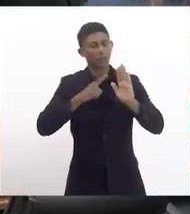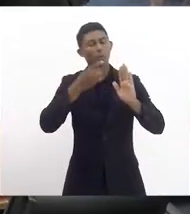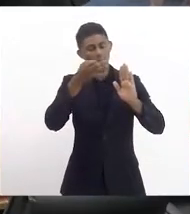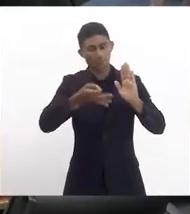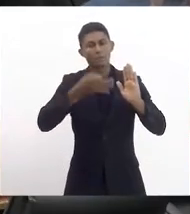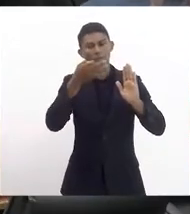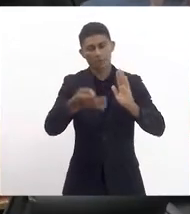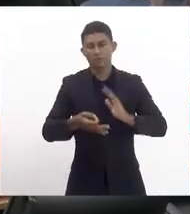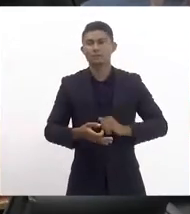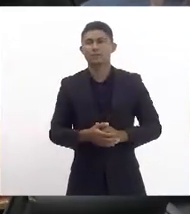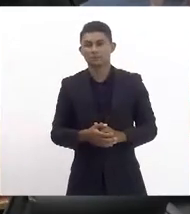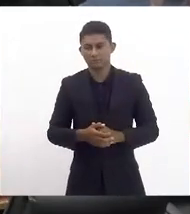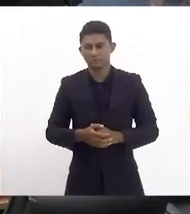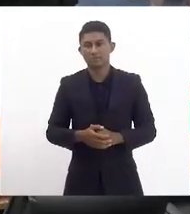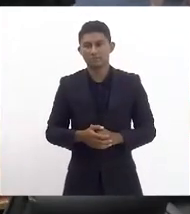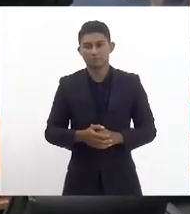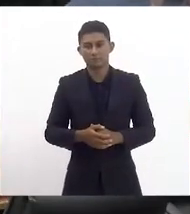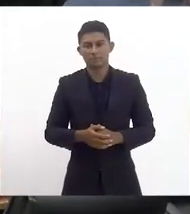Vai dar tempo.